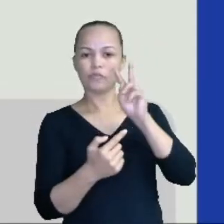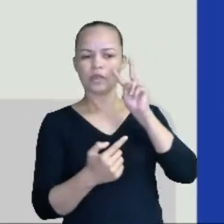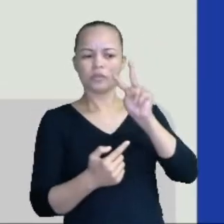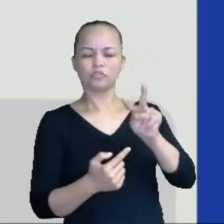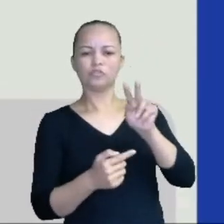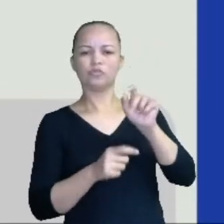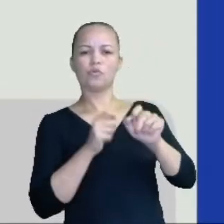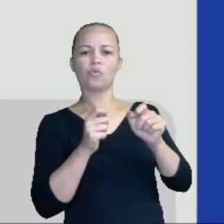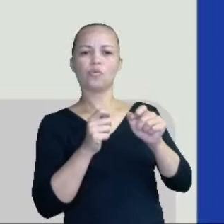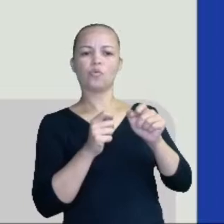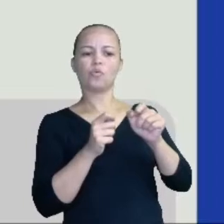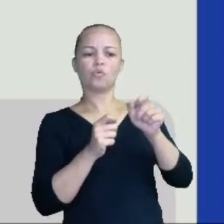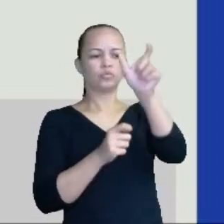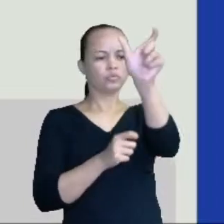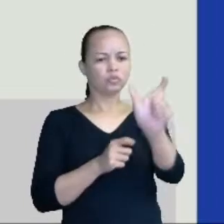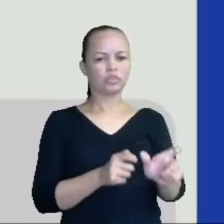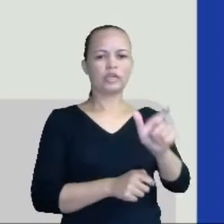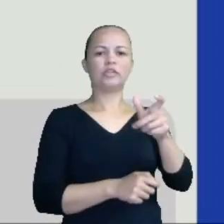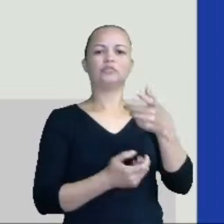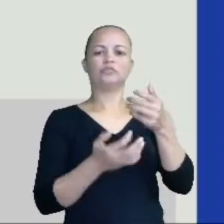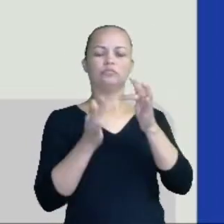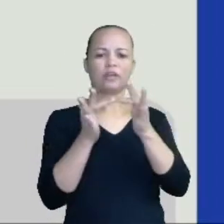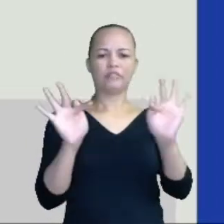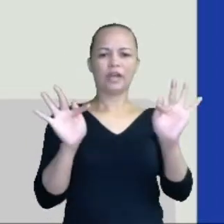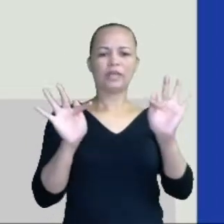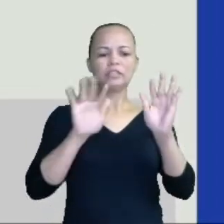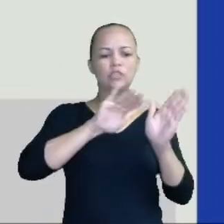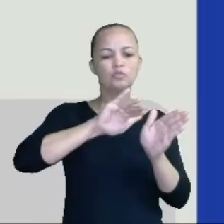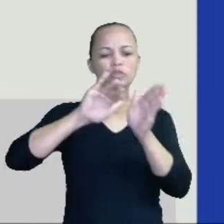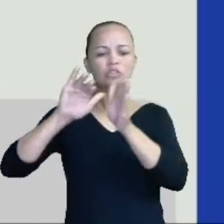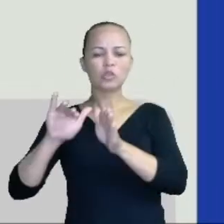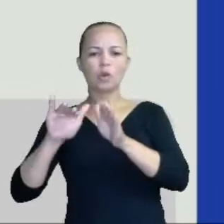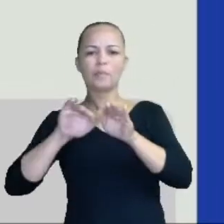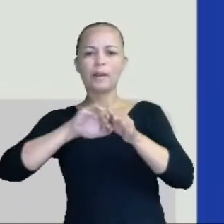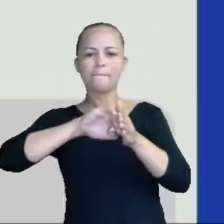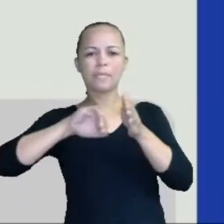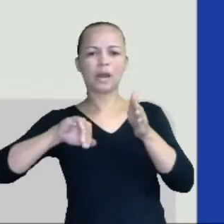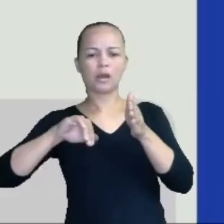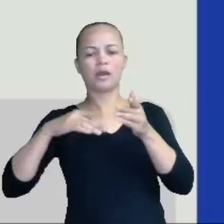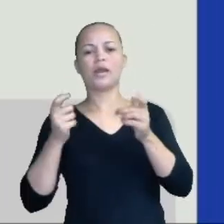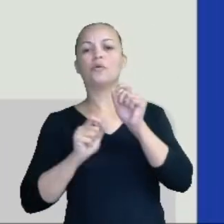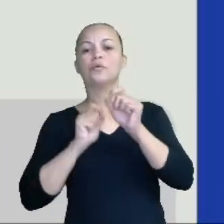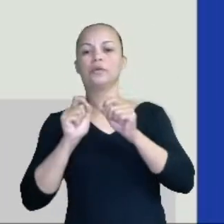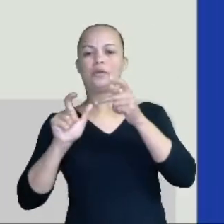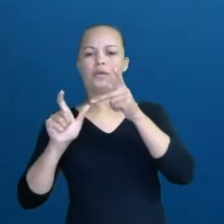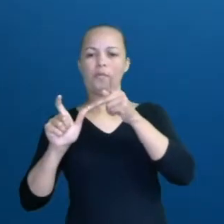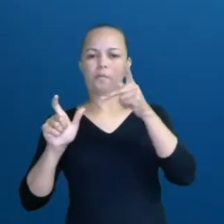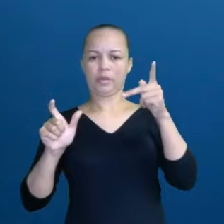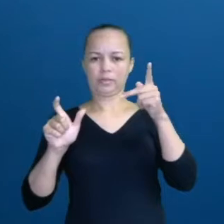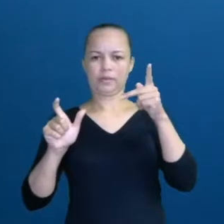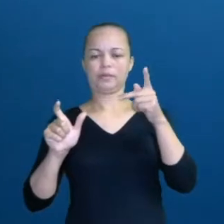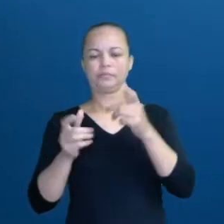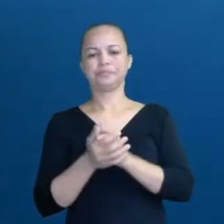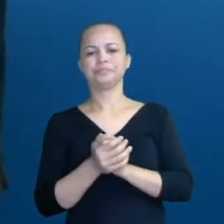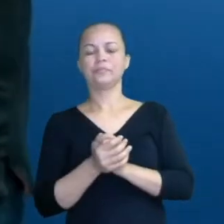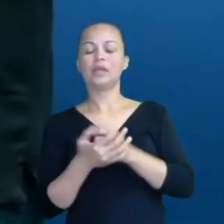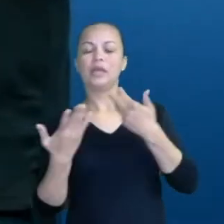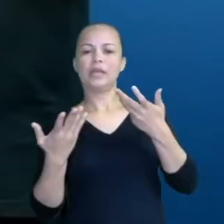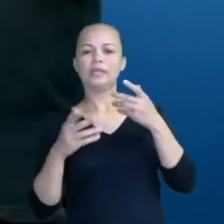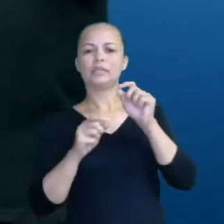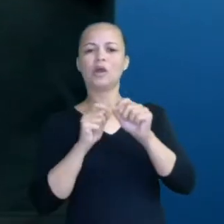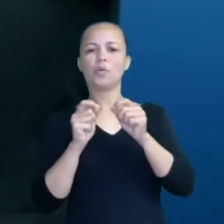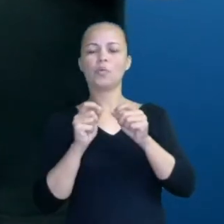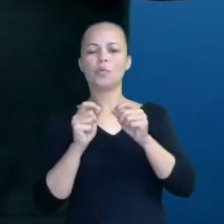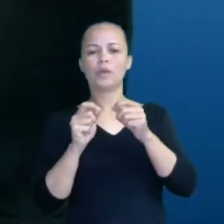da frase, aquilo que sobra, aquilo que resta nessa frase é o predicado. Consequentemente, foram criadas é